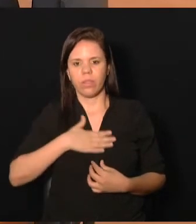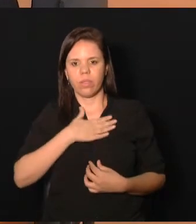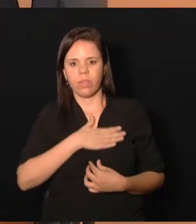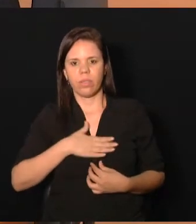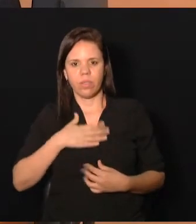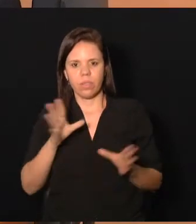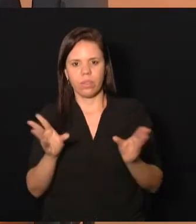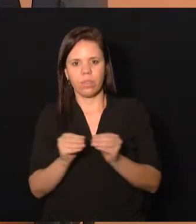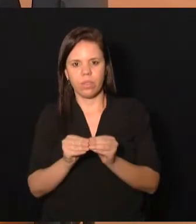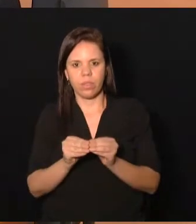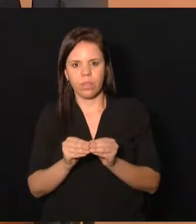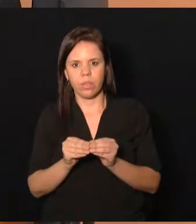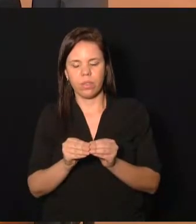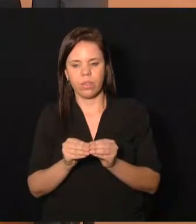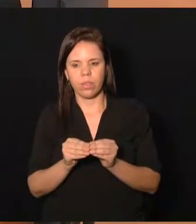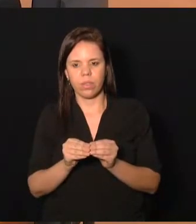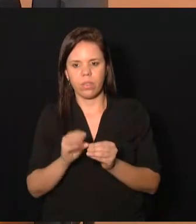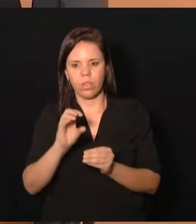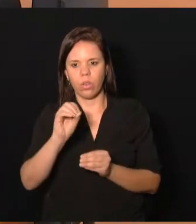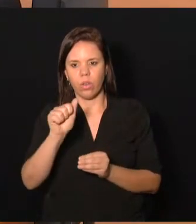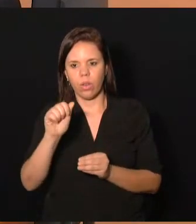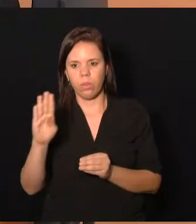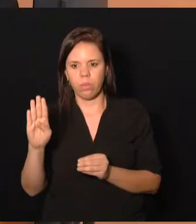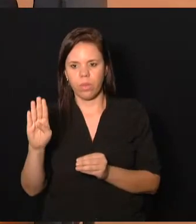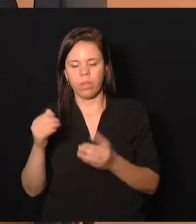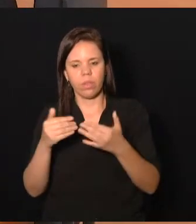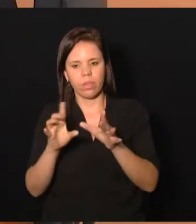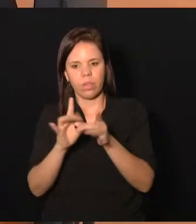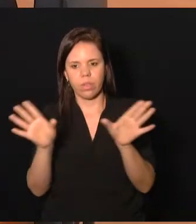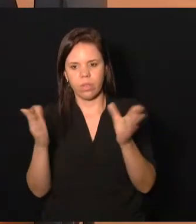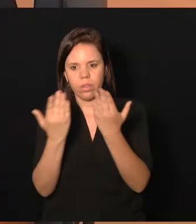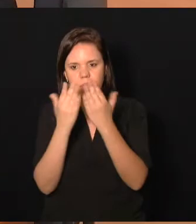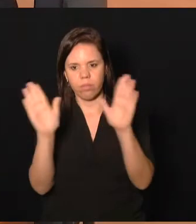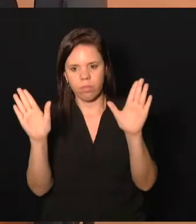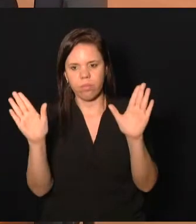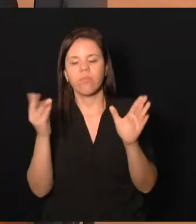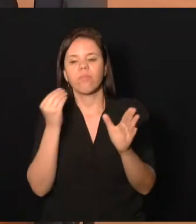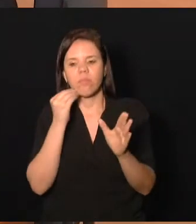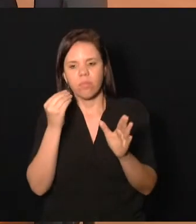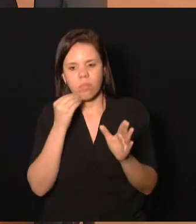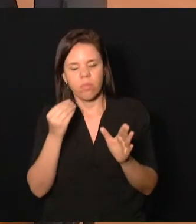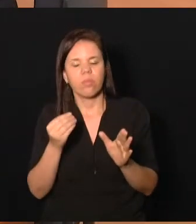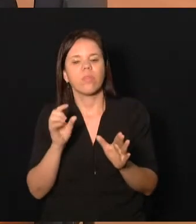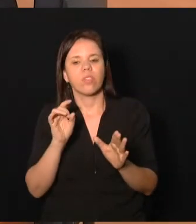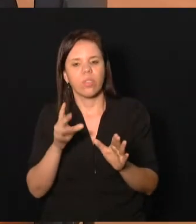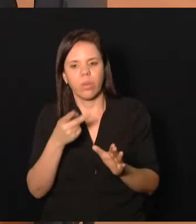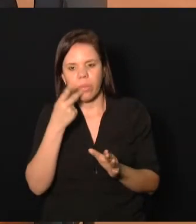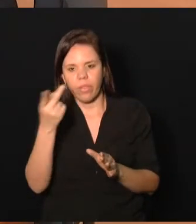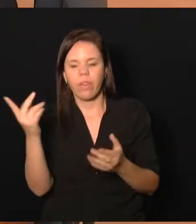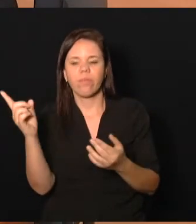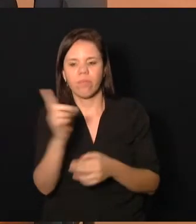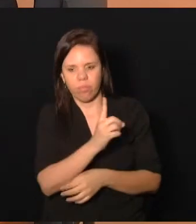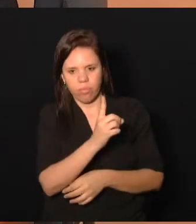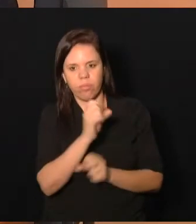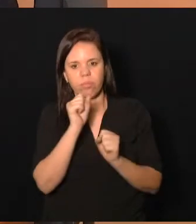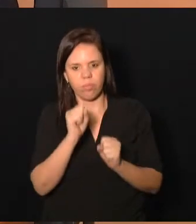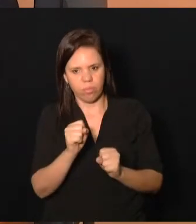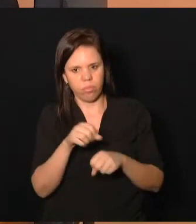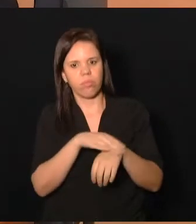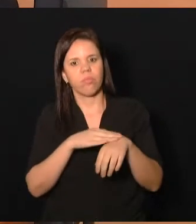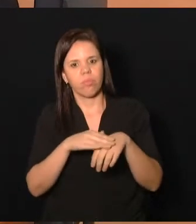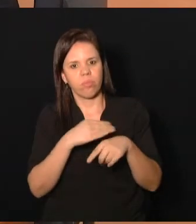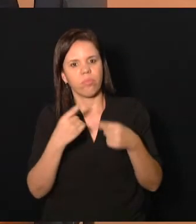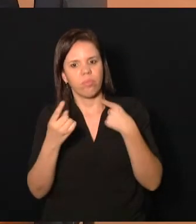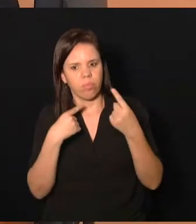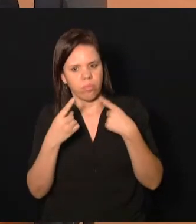para concluir, a Ordem dos Advogados está de portas abertas, não é da boca para fora. Venham, vamos conversar